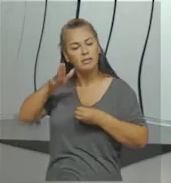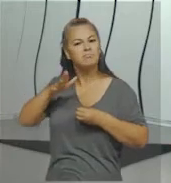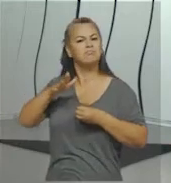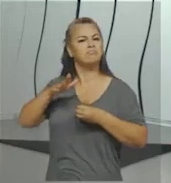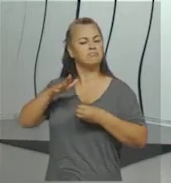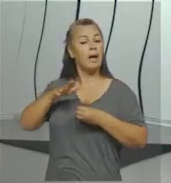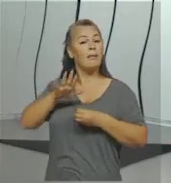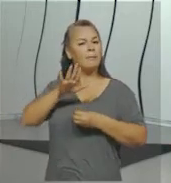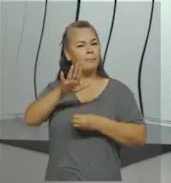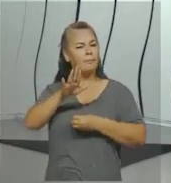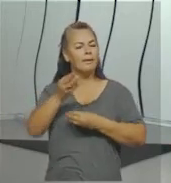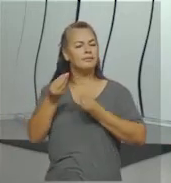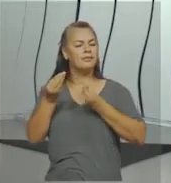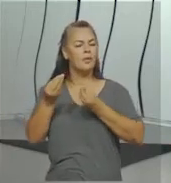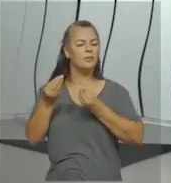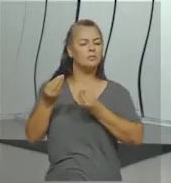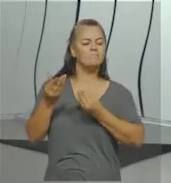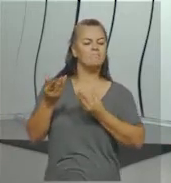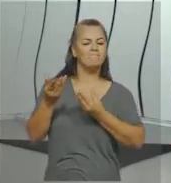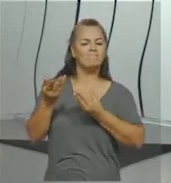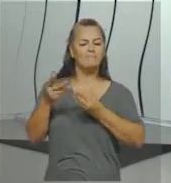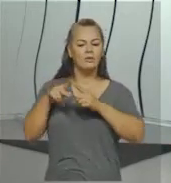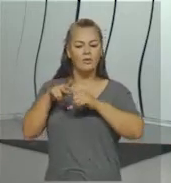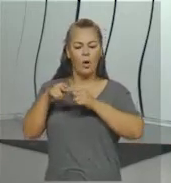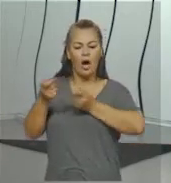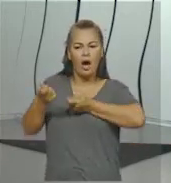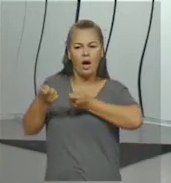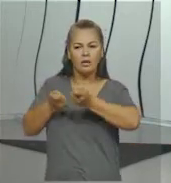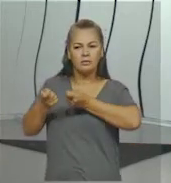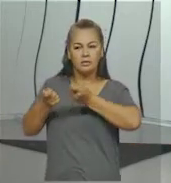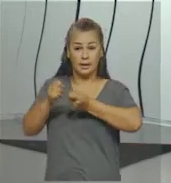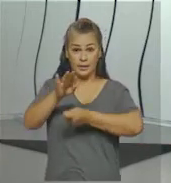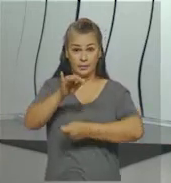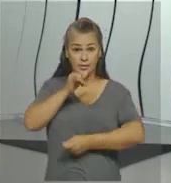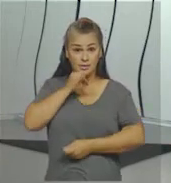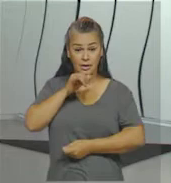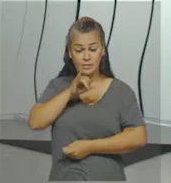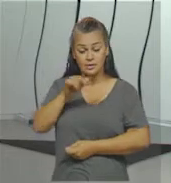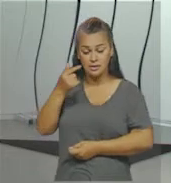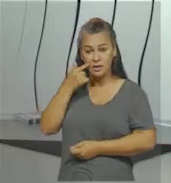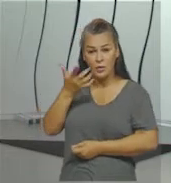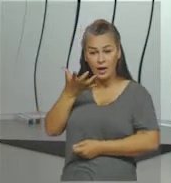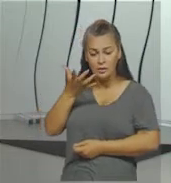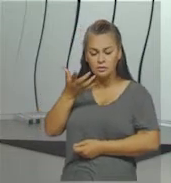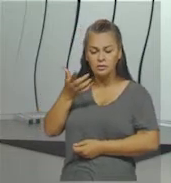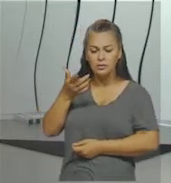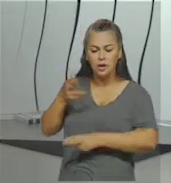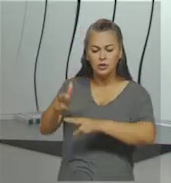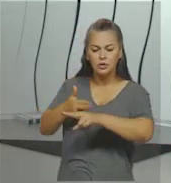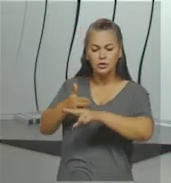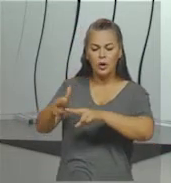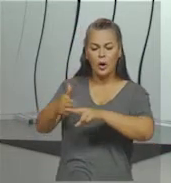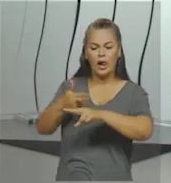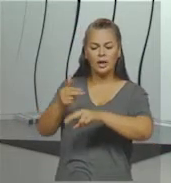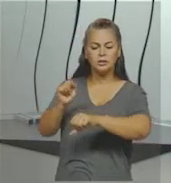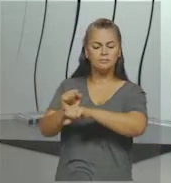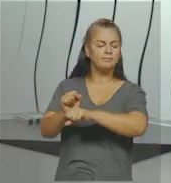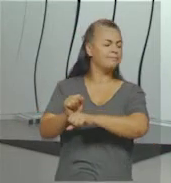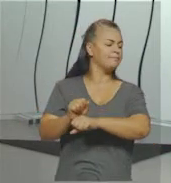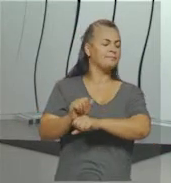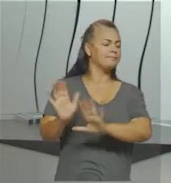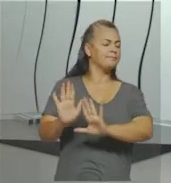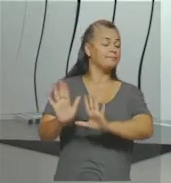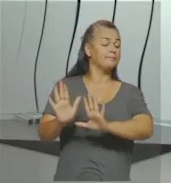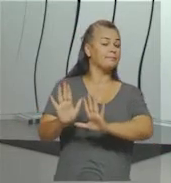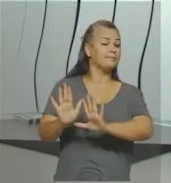de cortar isso, eu quero parar de comer chocolate. Você vê o chocolate e vem a parte racional. Não, porque